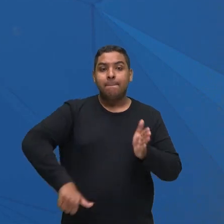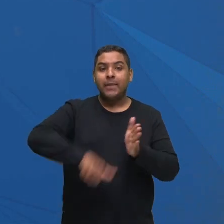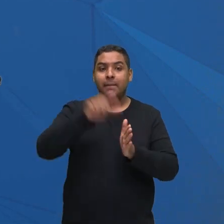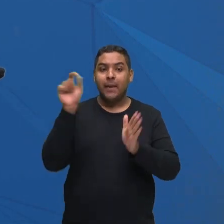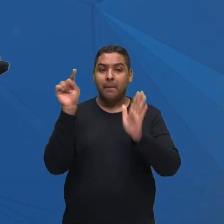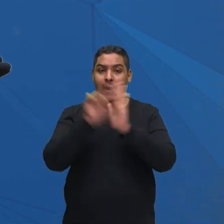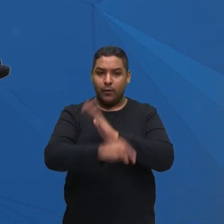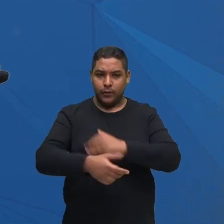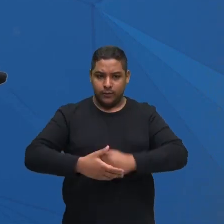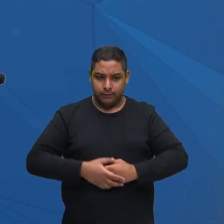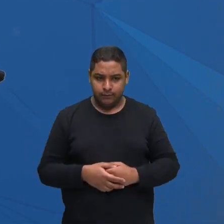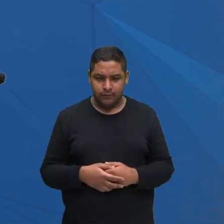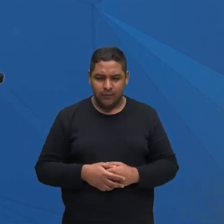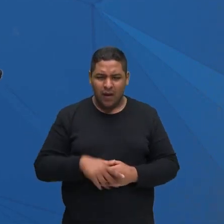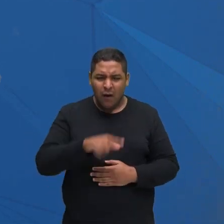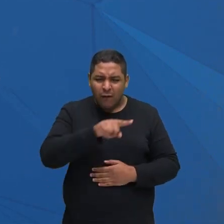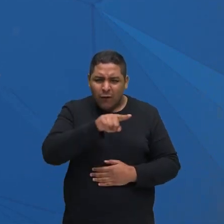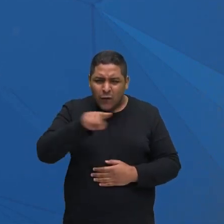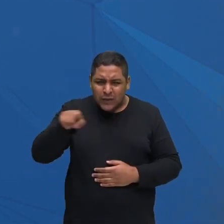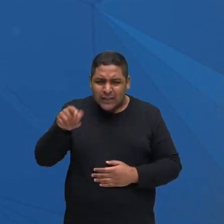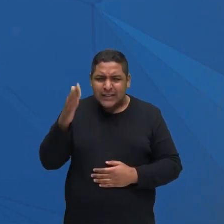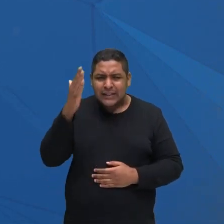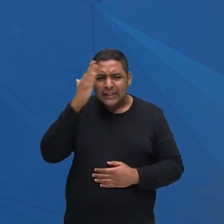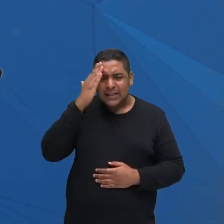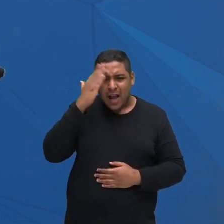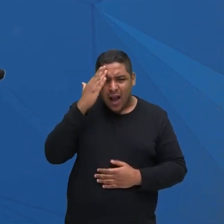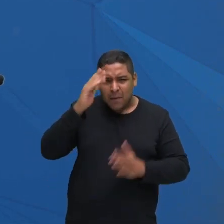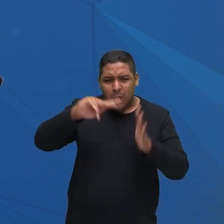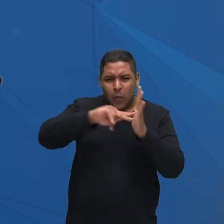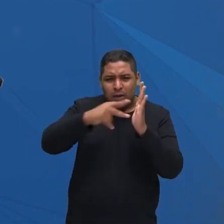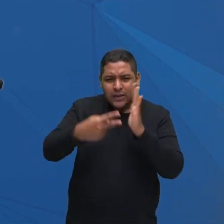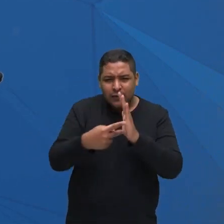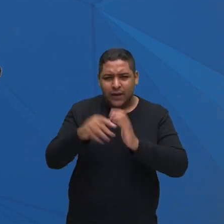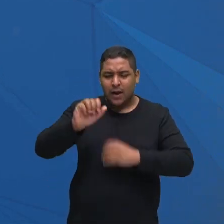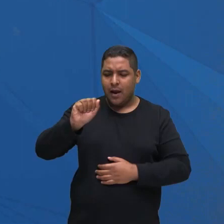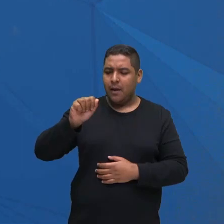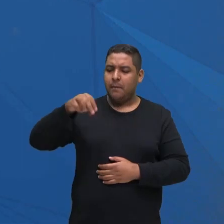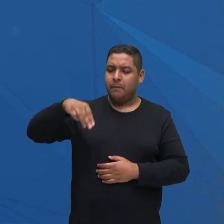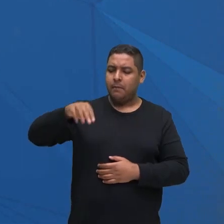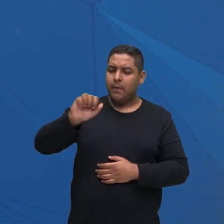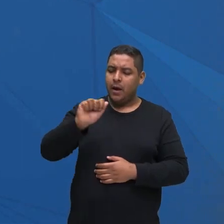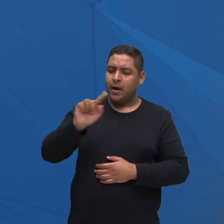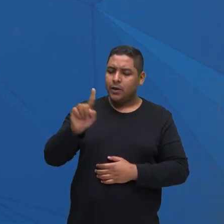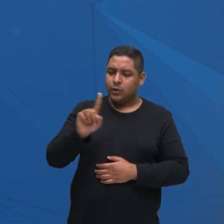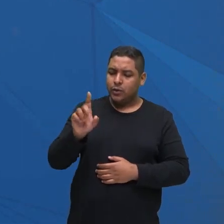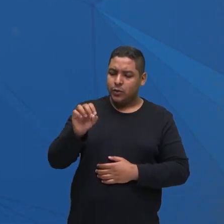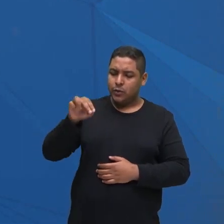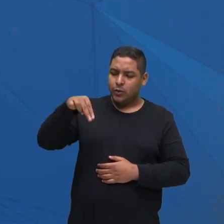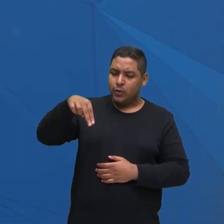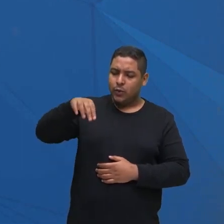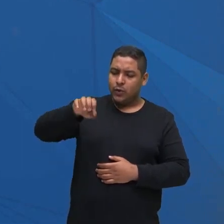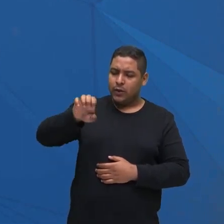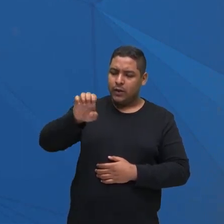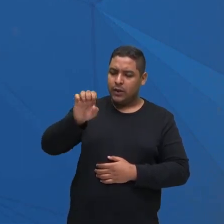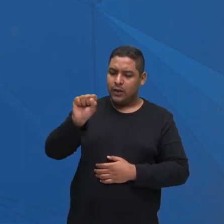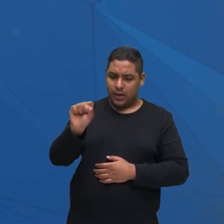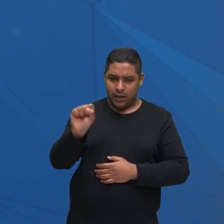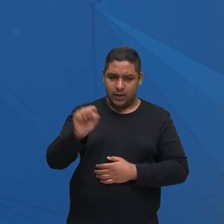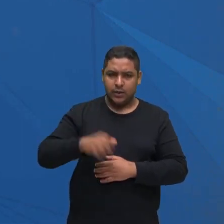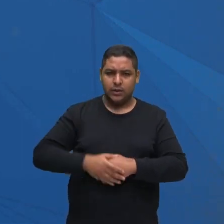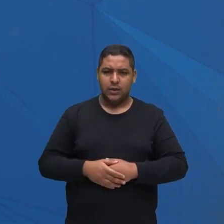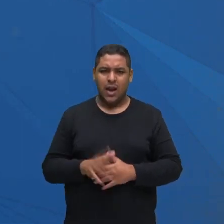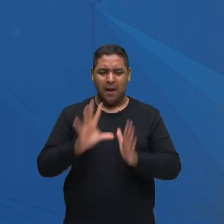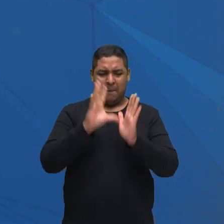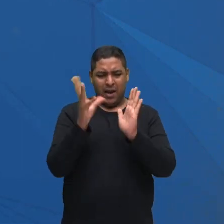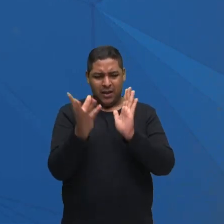só, você já ouviu falar em amazonês? Não estou falando de amazonense,